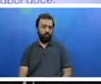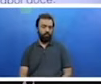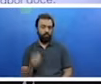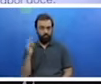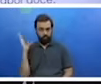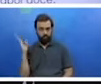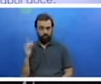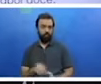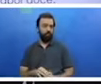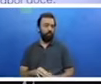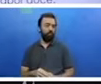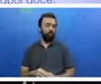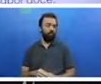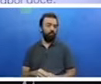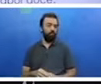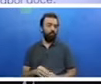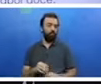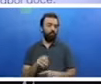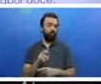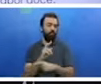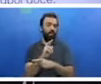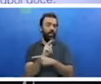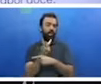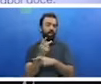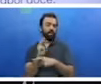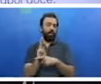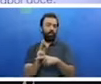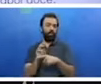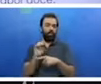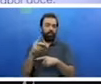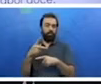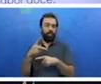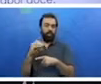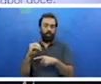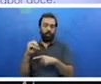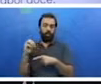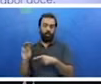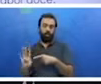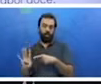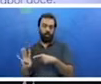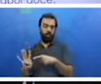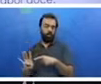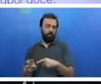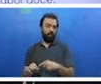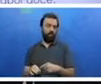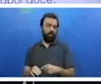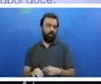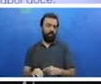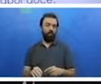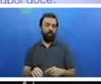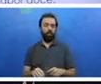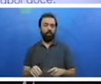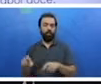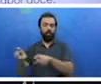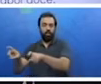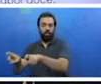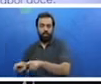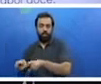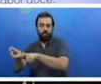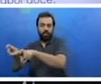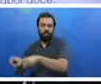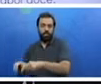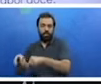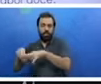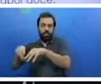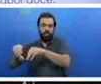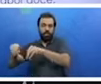O ácido fosfórico, H3PO4. Ele é utilizado na produção de fertilizantes, pois contém o